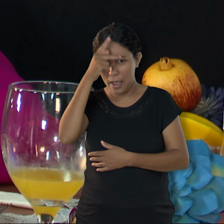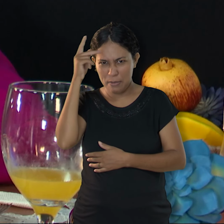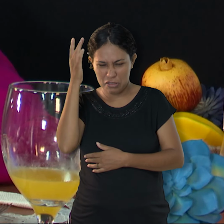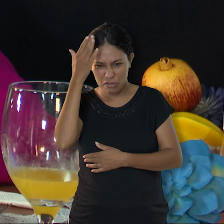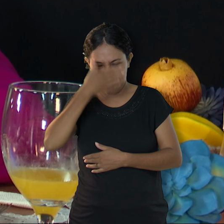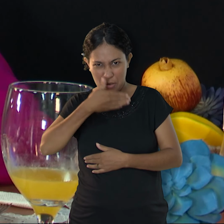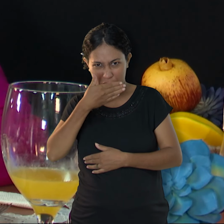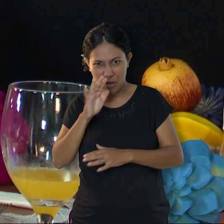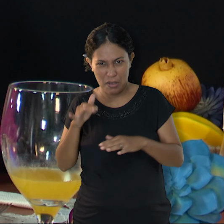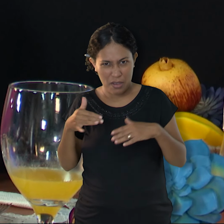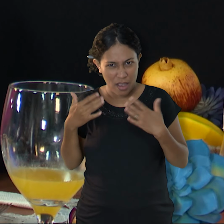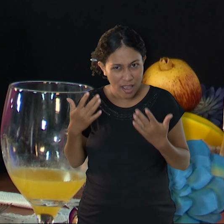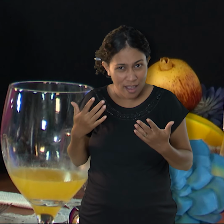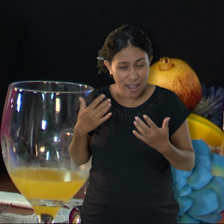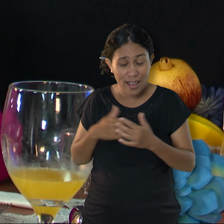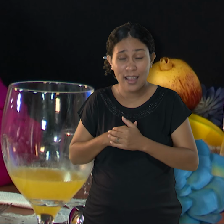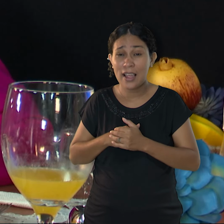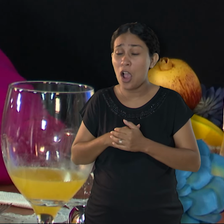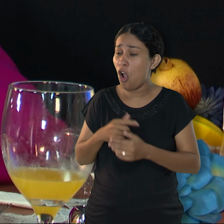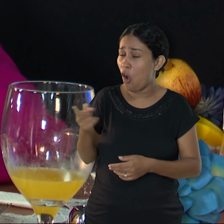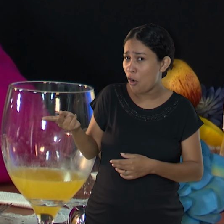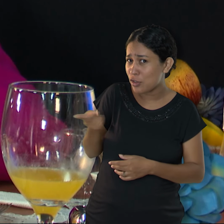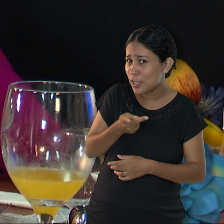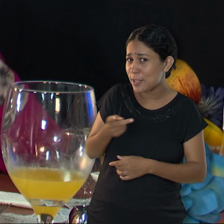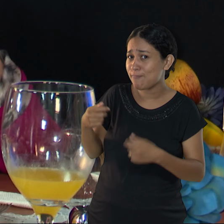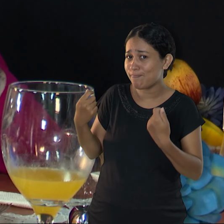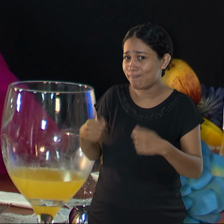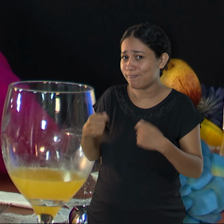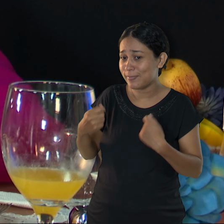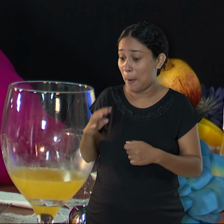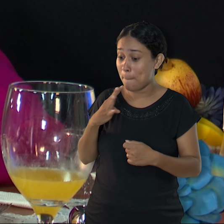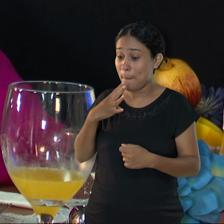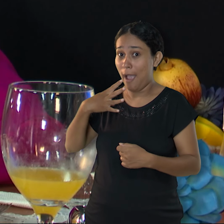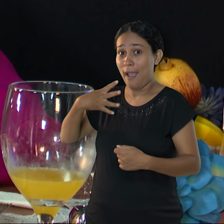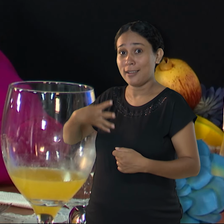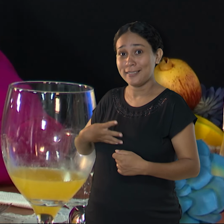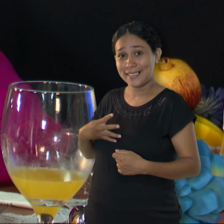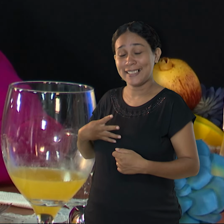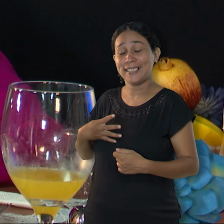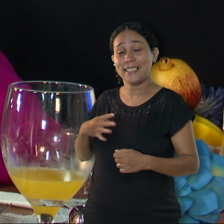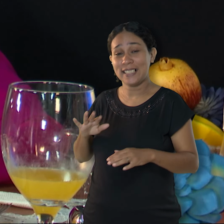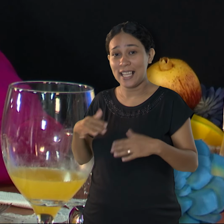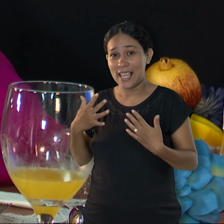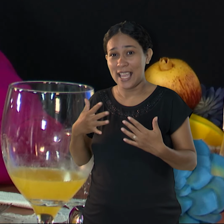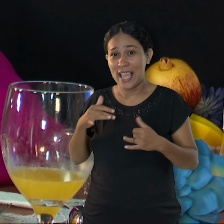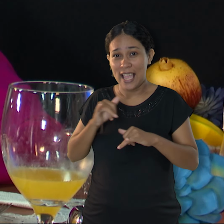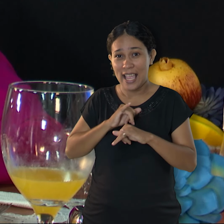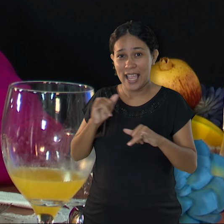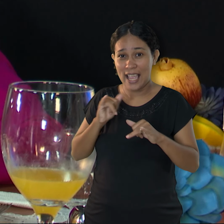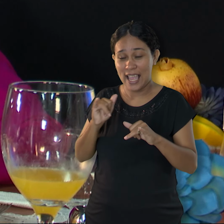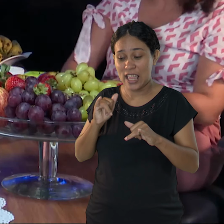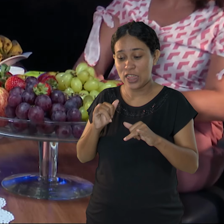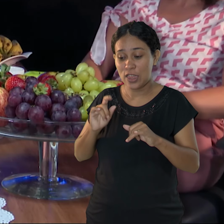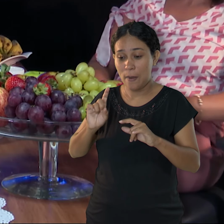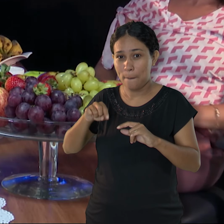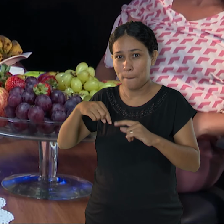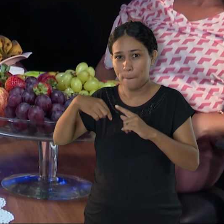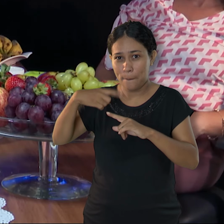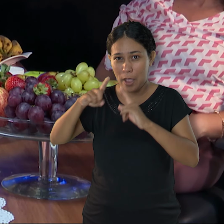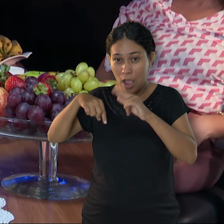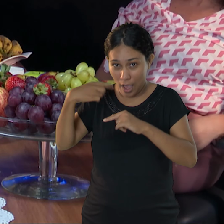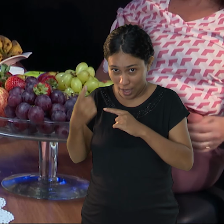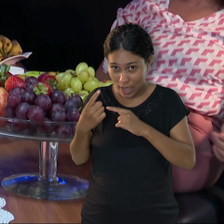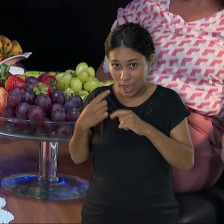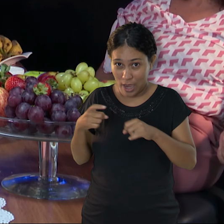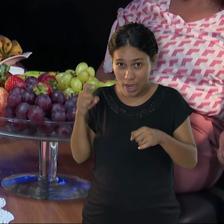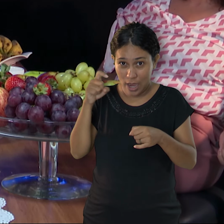vocês, Ela é um vocês amor. precisam me conhecer, porque... Não, peraí, deixa eu contar. Depois que eu virei uma fale. casca de que eu precisei... Depois eu voltei ao normal, tá, gente?